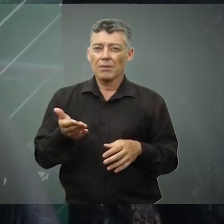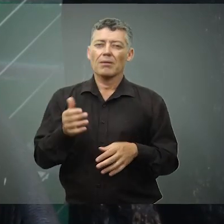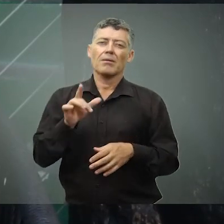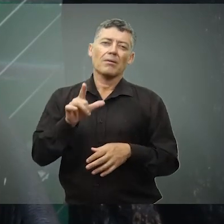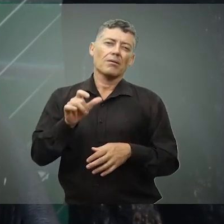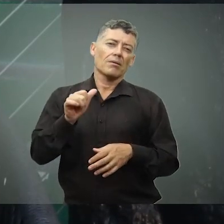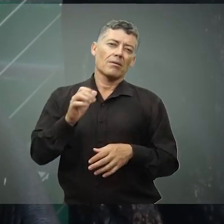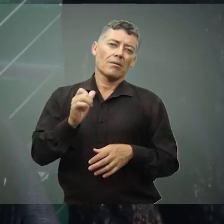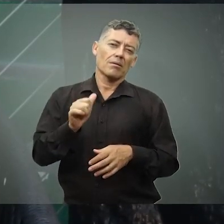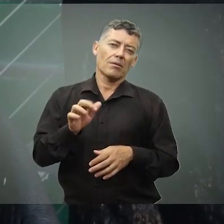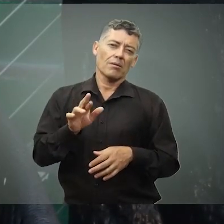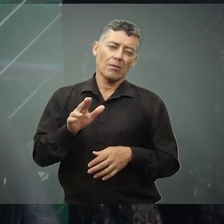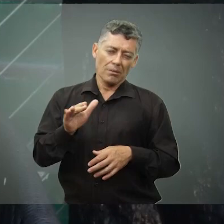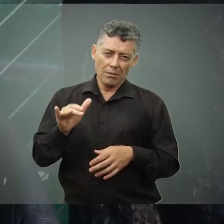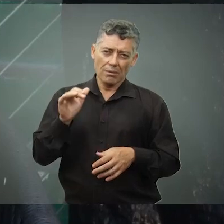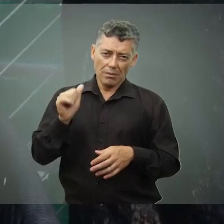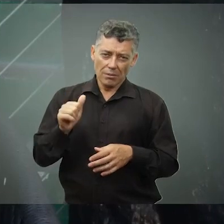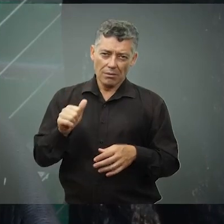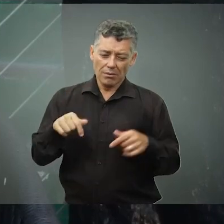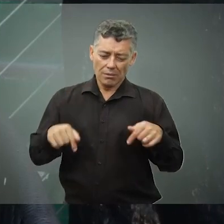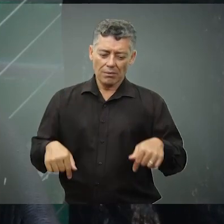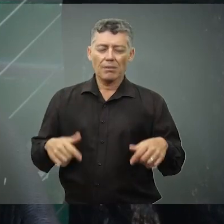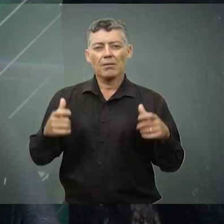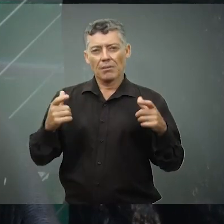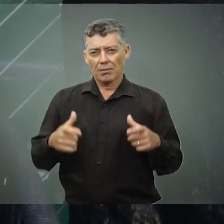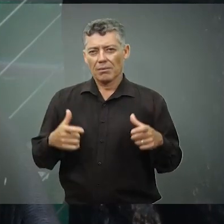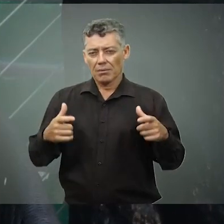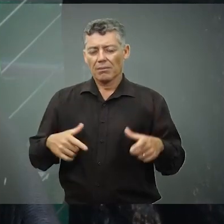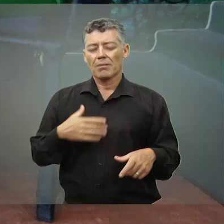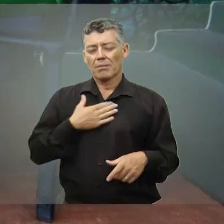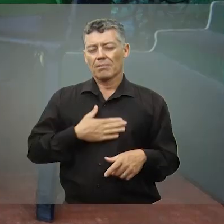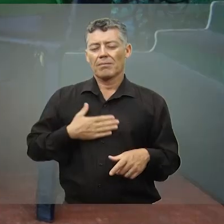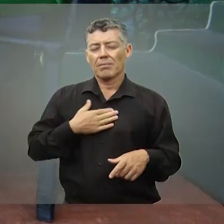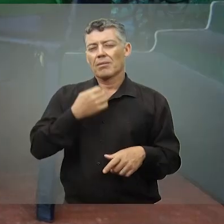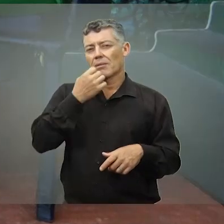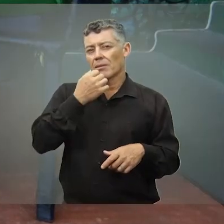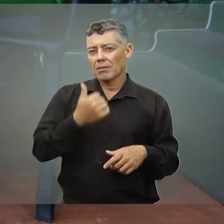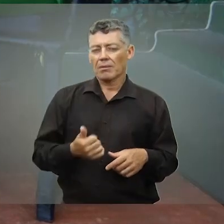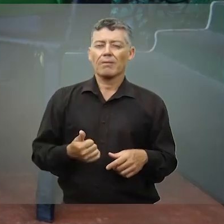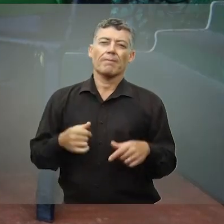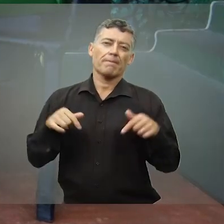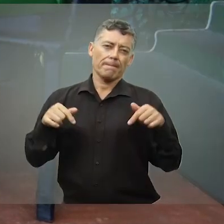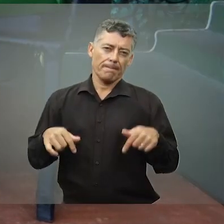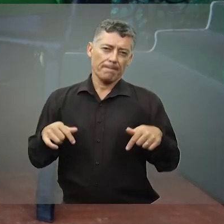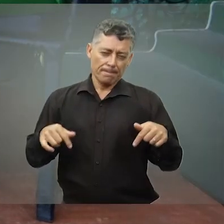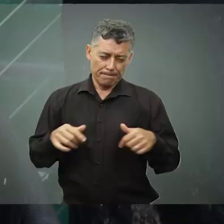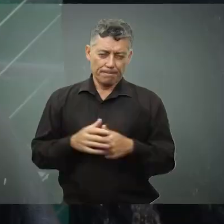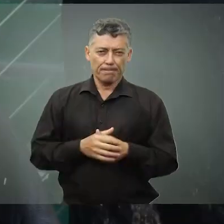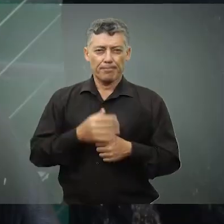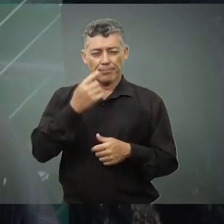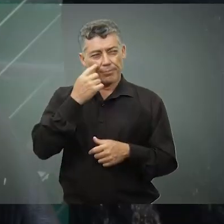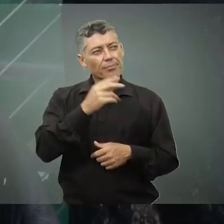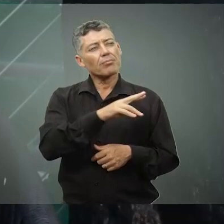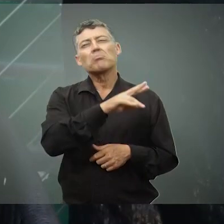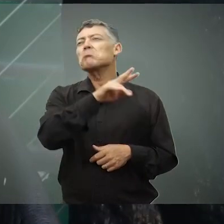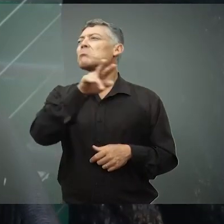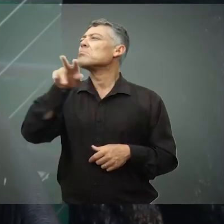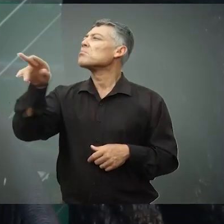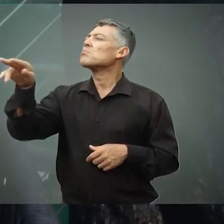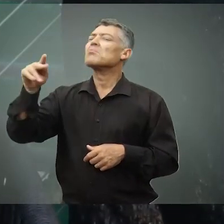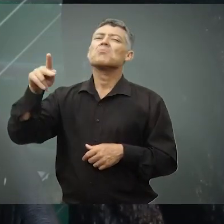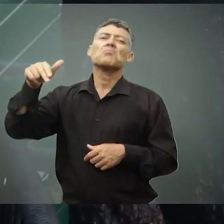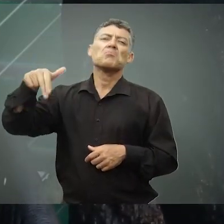Praia, que cedeu esse espaço para a gente gravar, fazer essa gravação, esse espaço tão bonito, tão agradável, né? Muito a gente legal. Aqui vendo o mar de Ponta